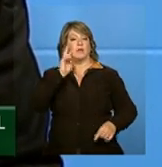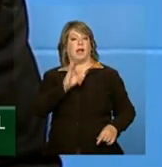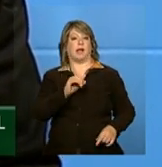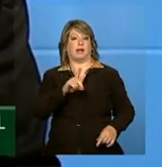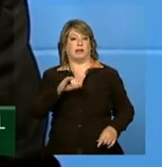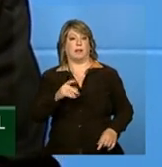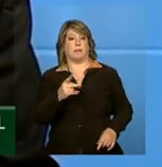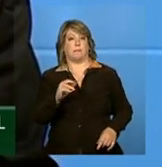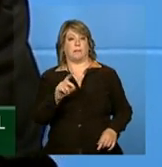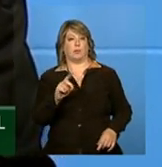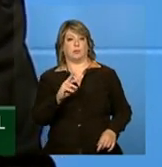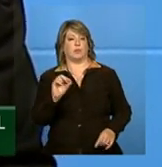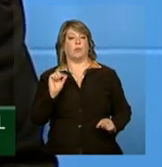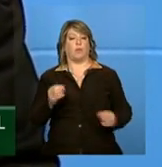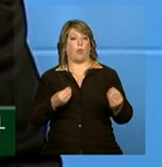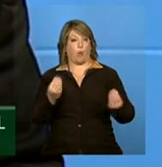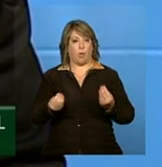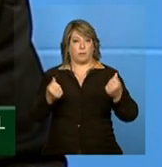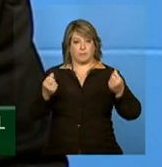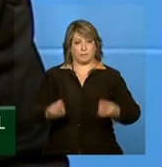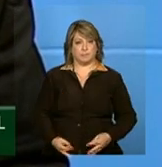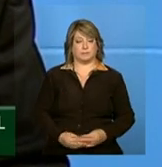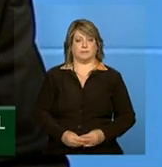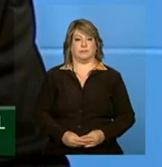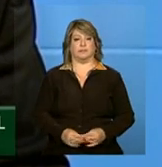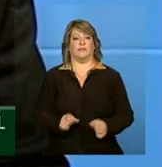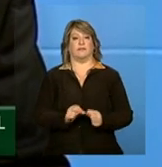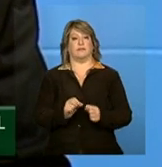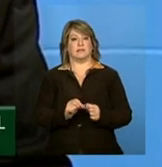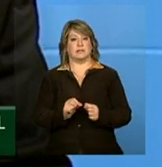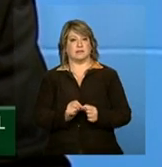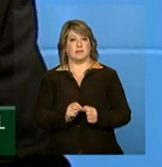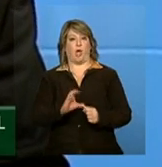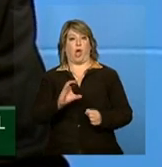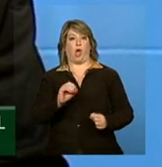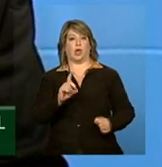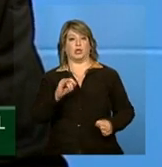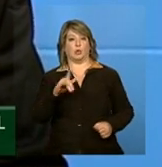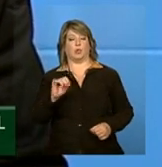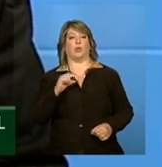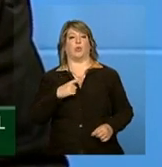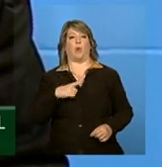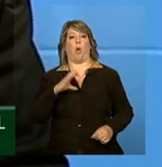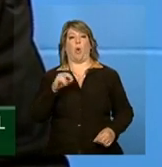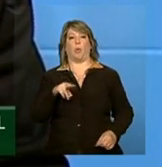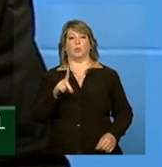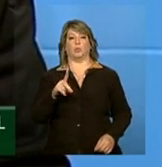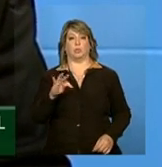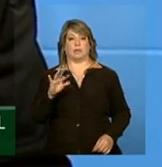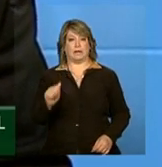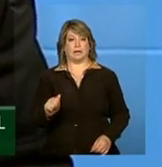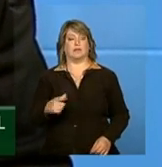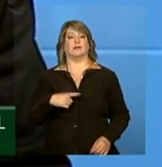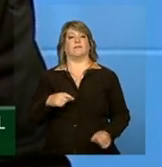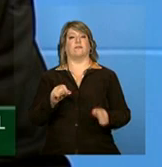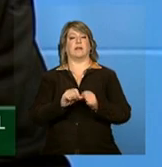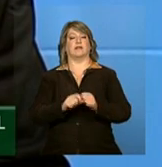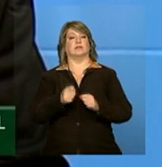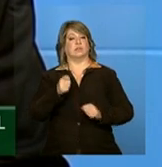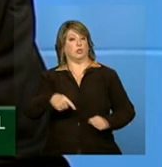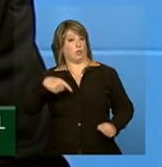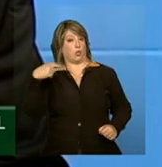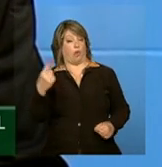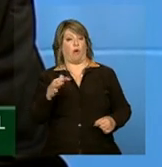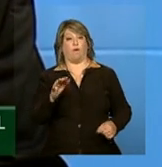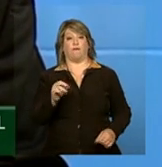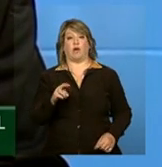produção da seguinte forma: estabelecimento de códigos de conduta, exigindo o cumprimento dos